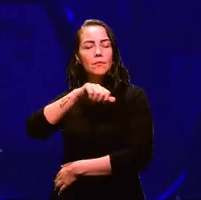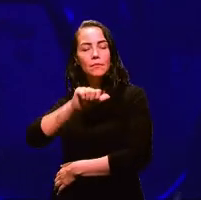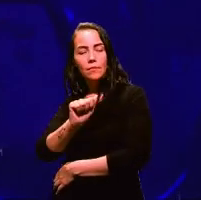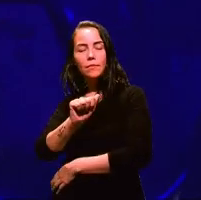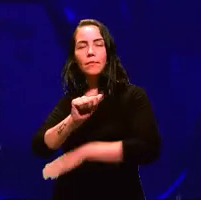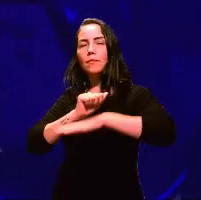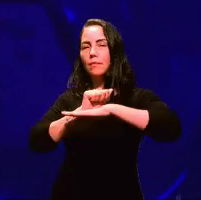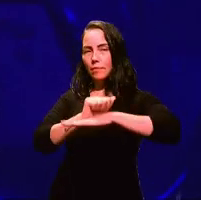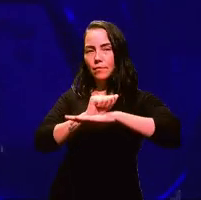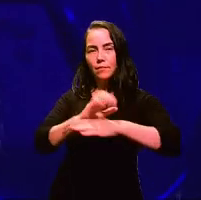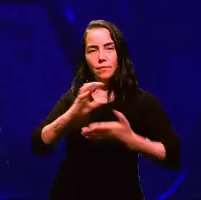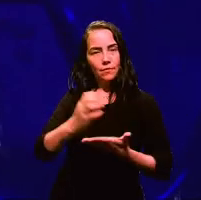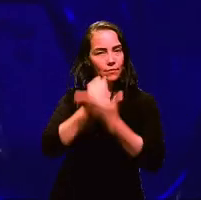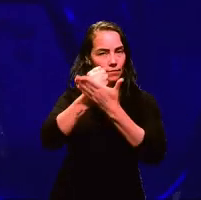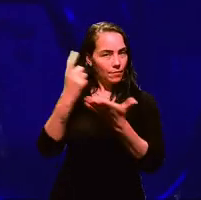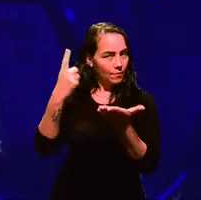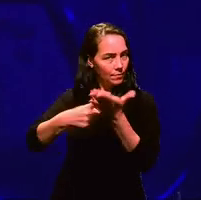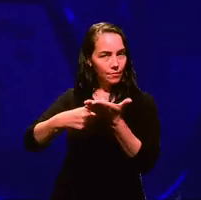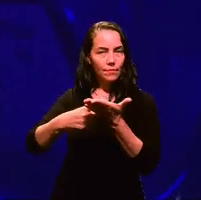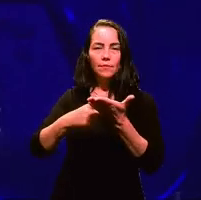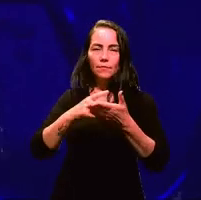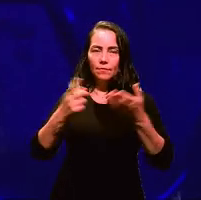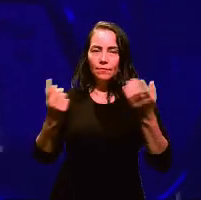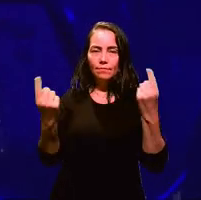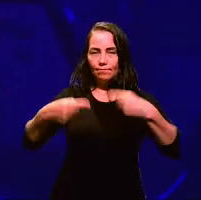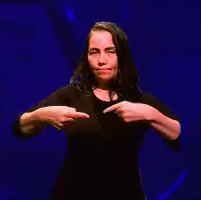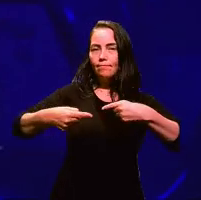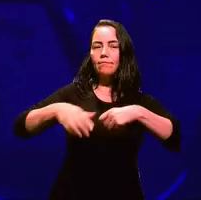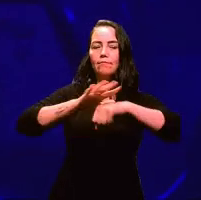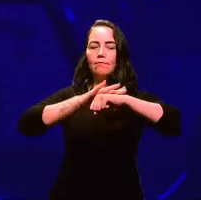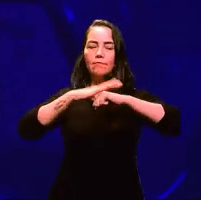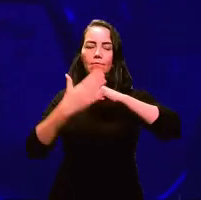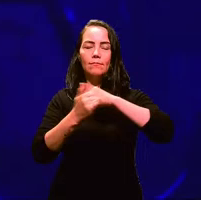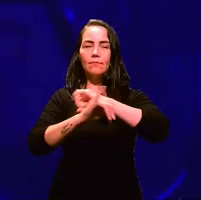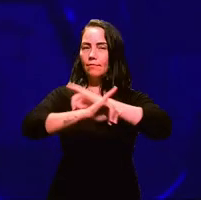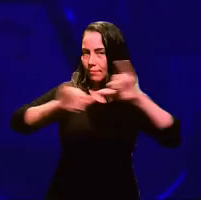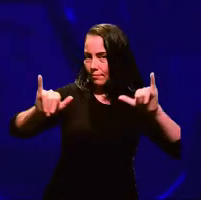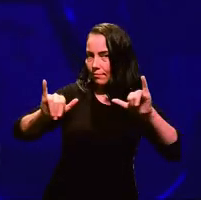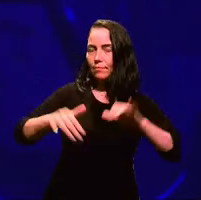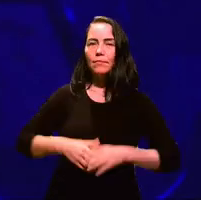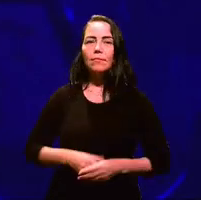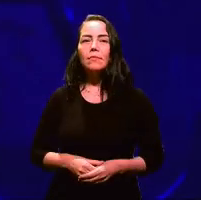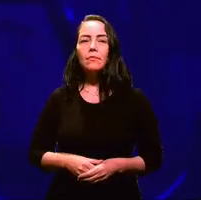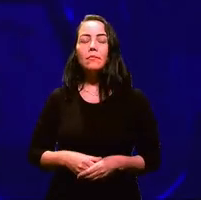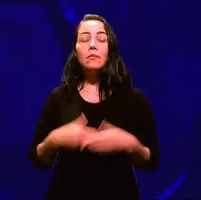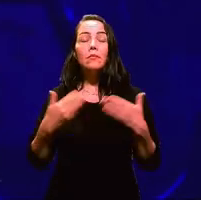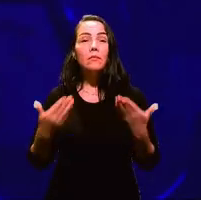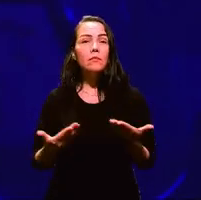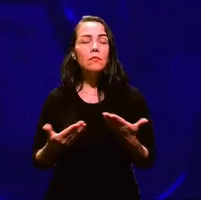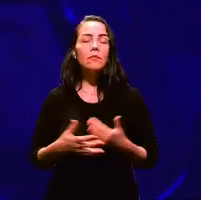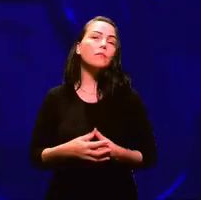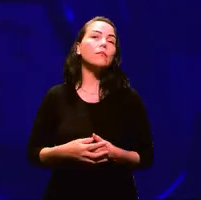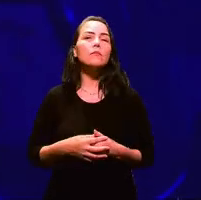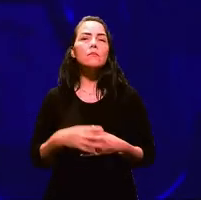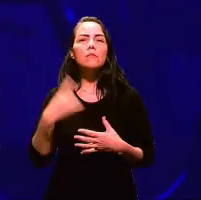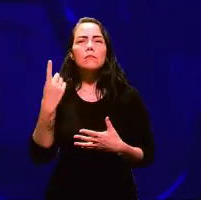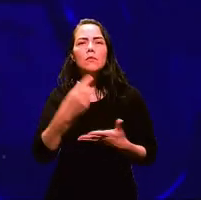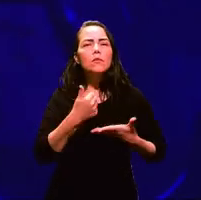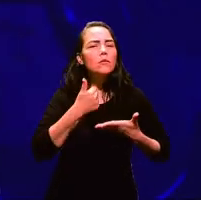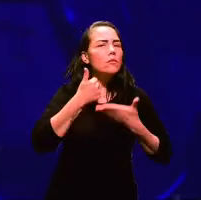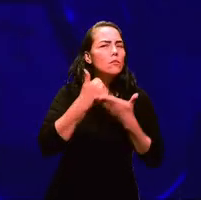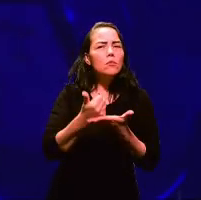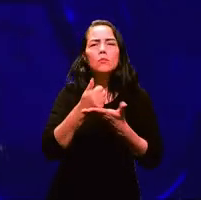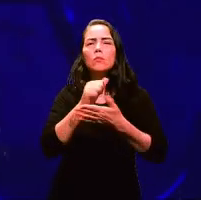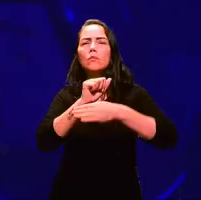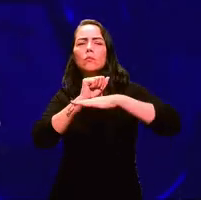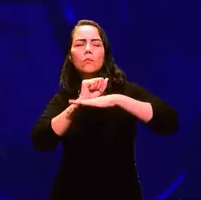e decisivamente no combate ao COVID-19. Nesse viés de colaborar com o